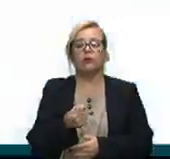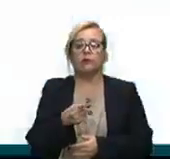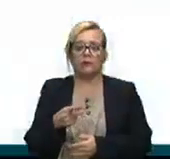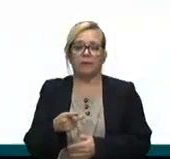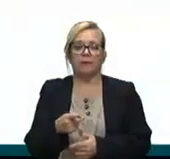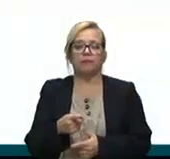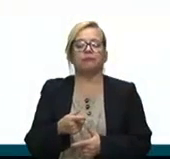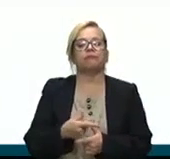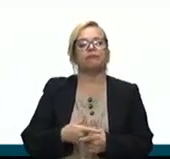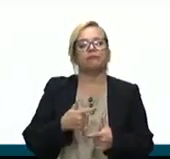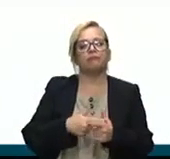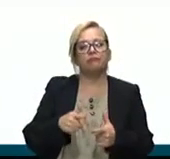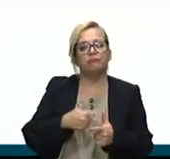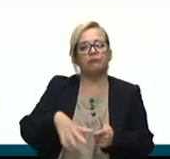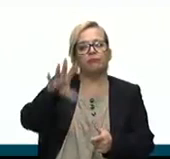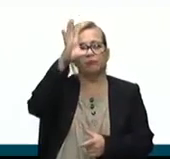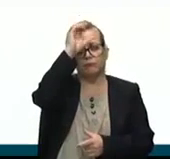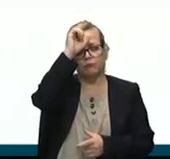quadro.